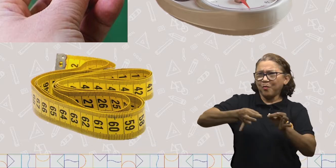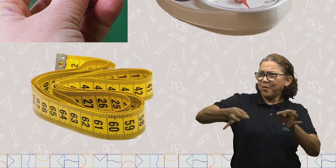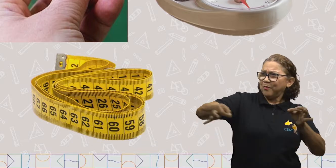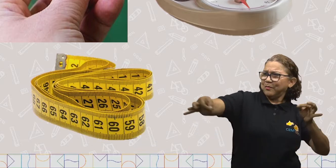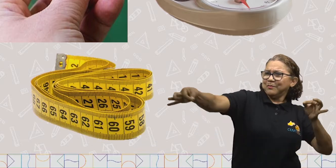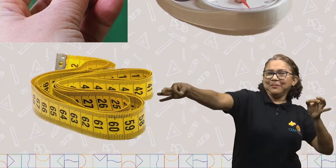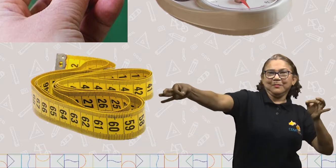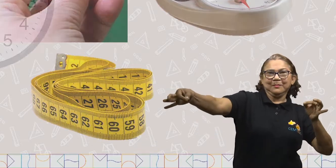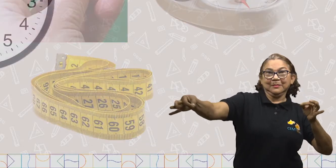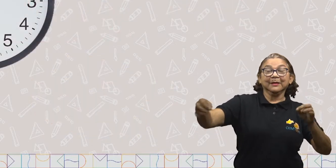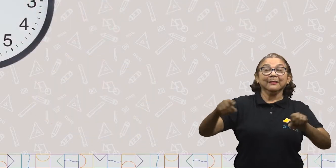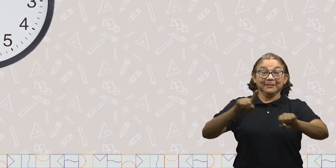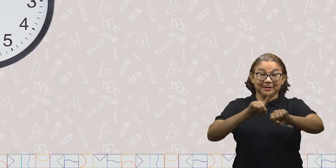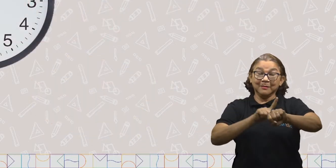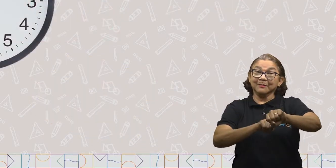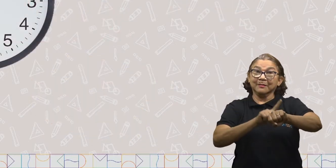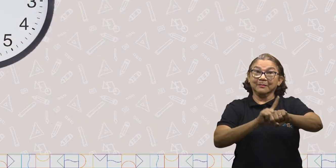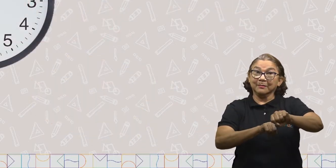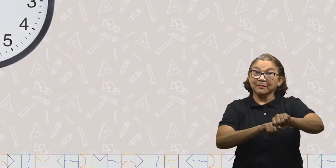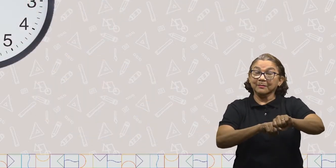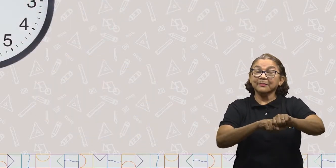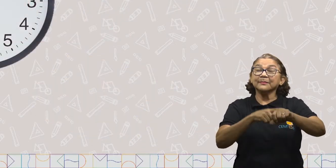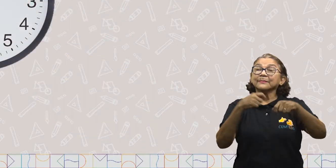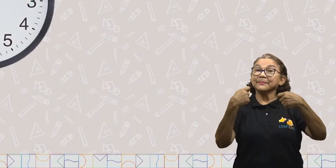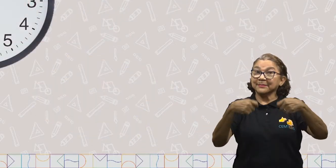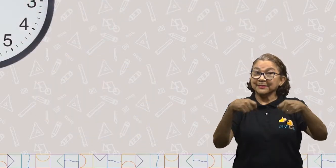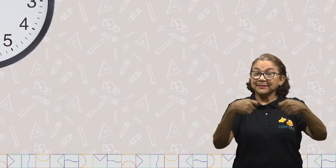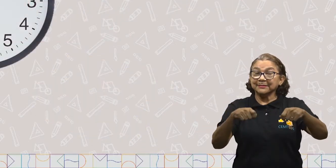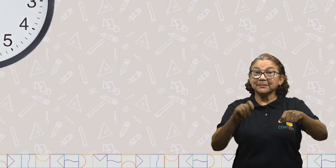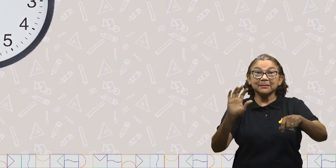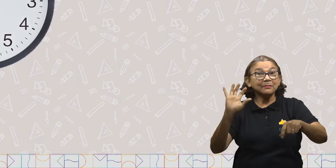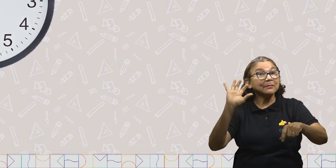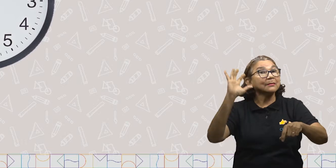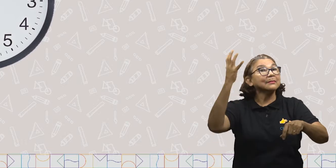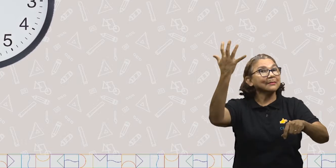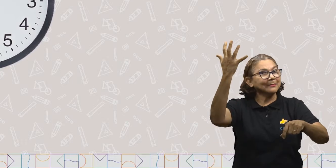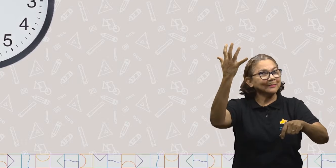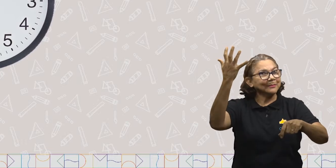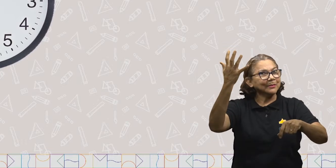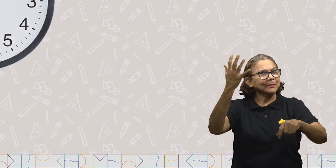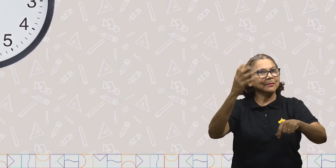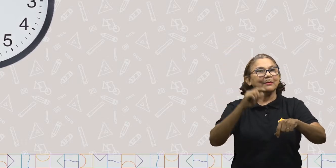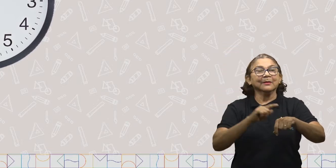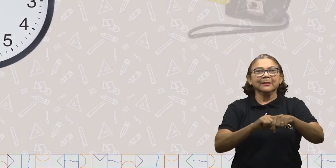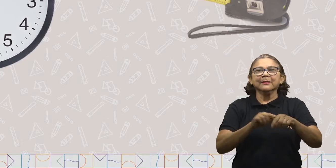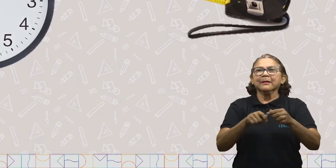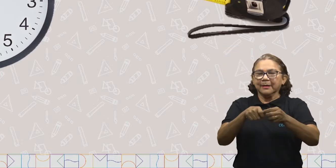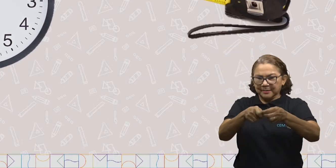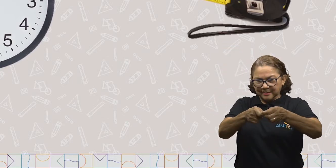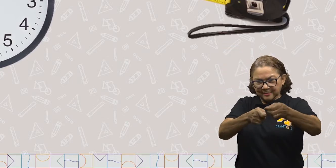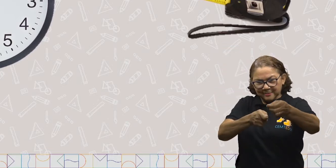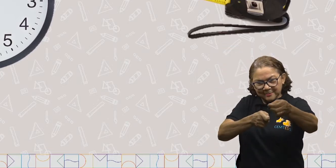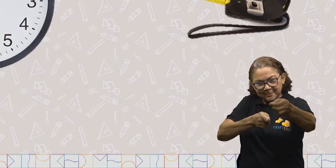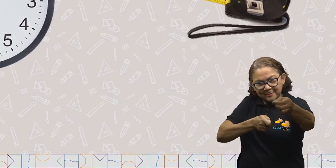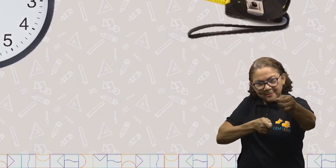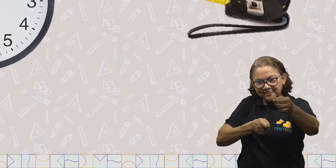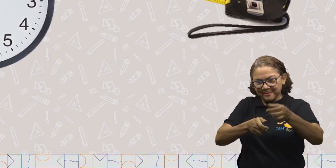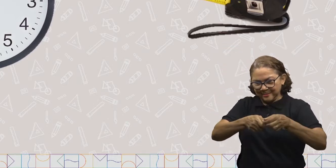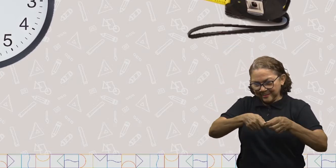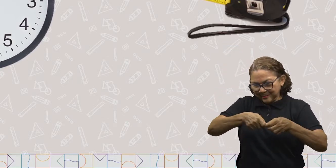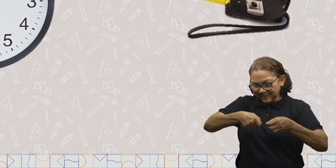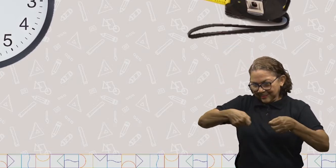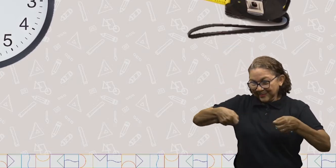distâncias mais longas. O relógio nos dá a noção do tempo. A trena